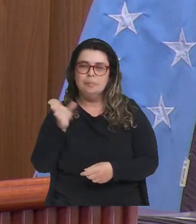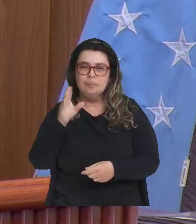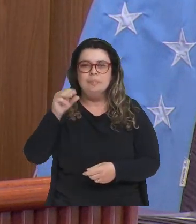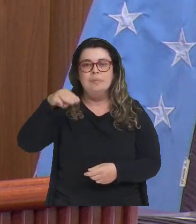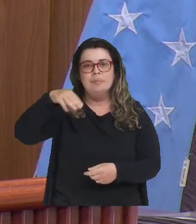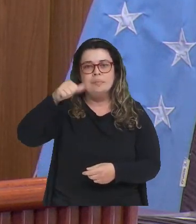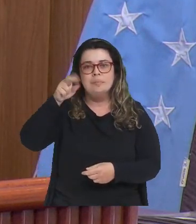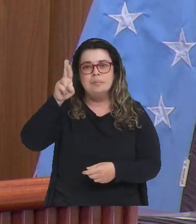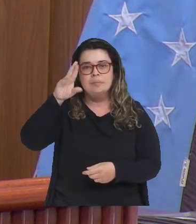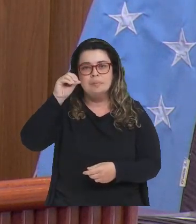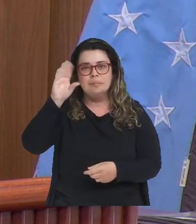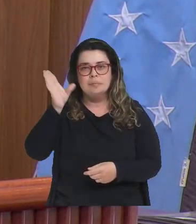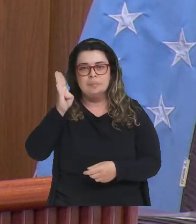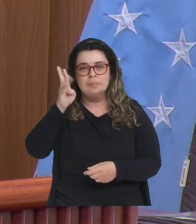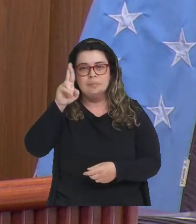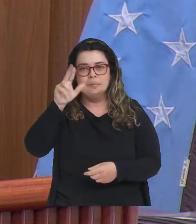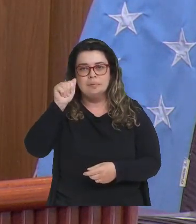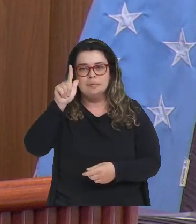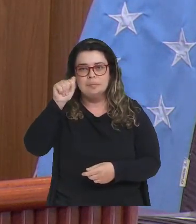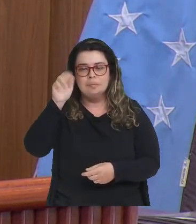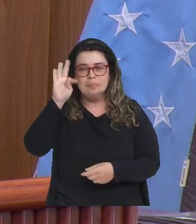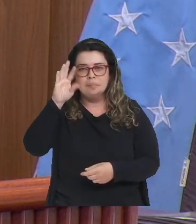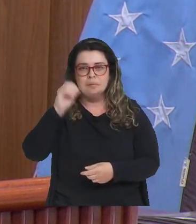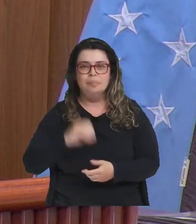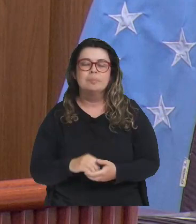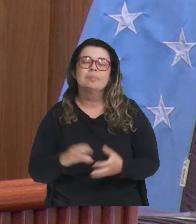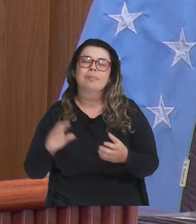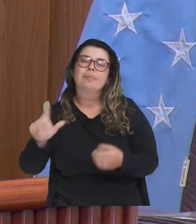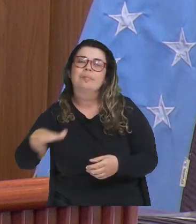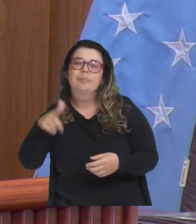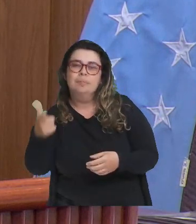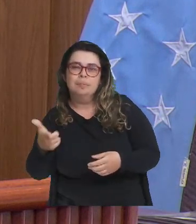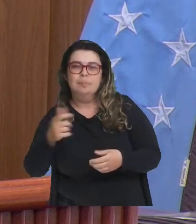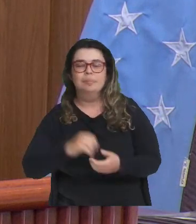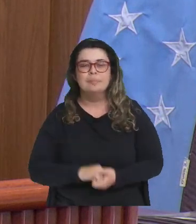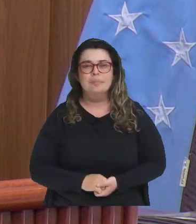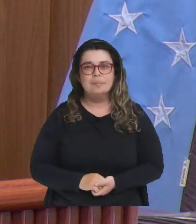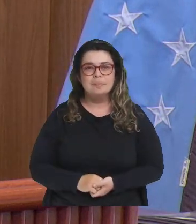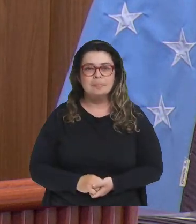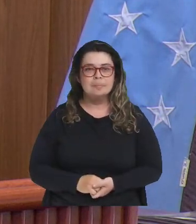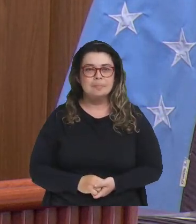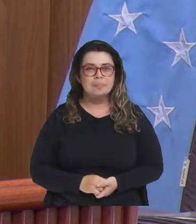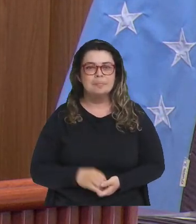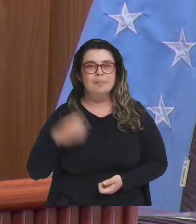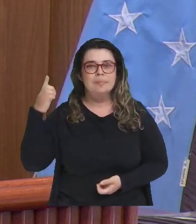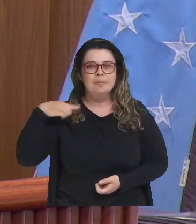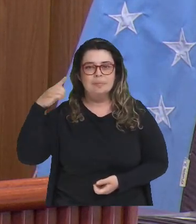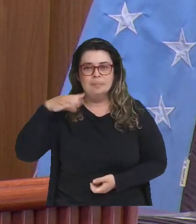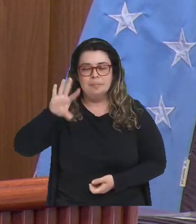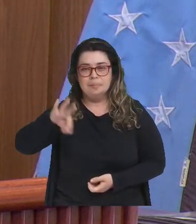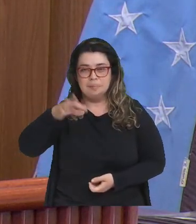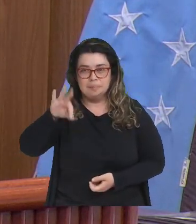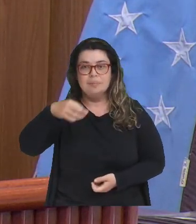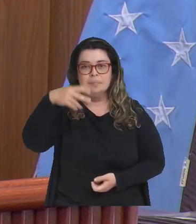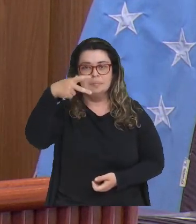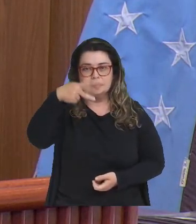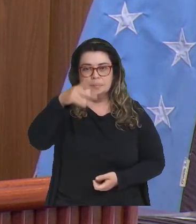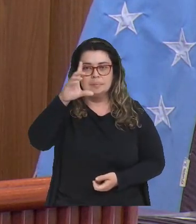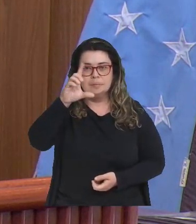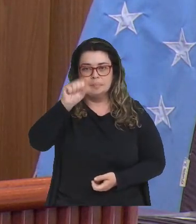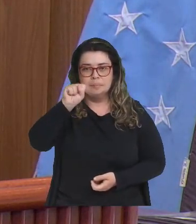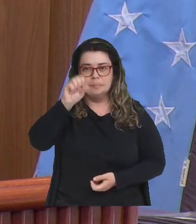partido, PSDB, também tantos outros deputados eleitos pelo PSDB aqui do Estado de São